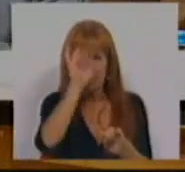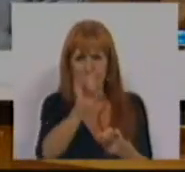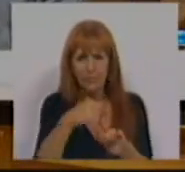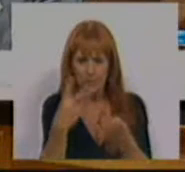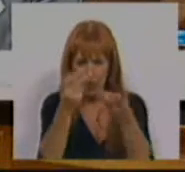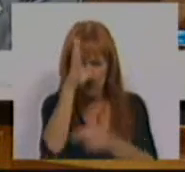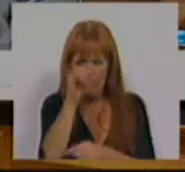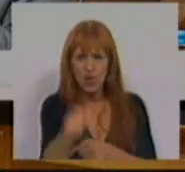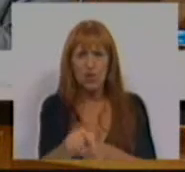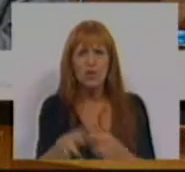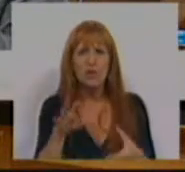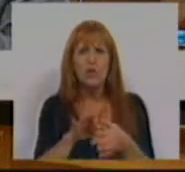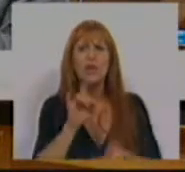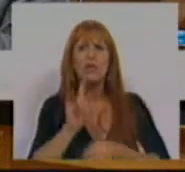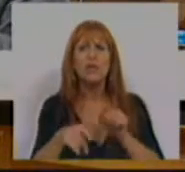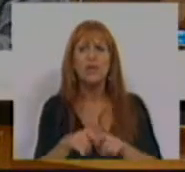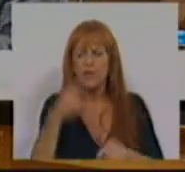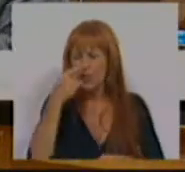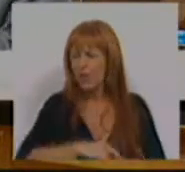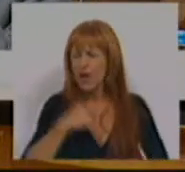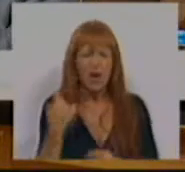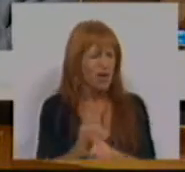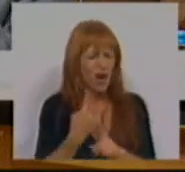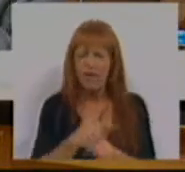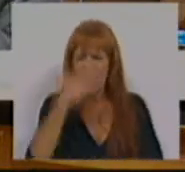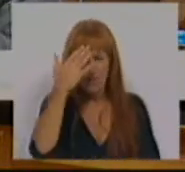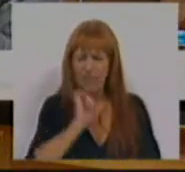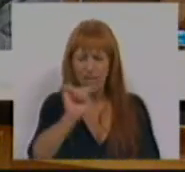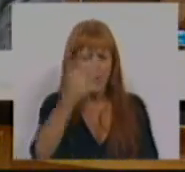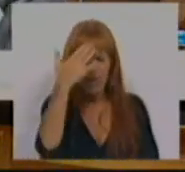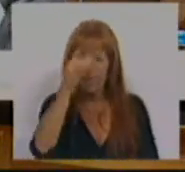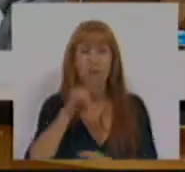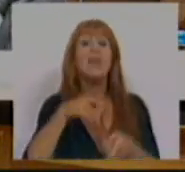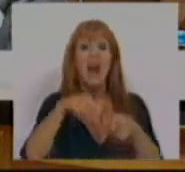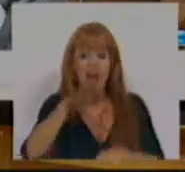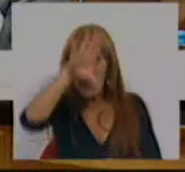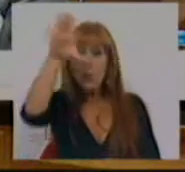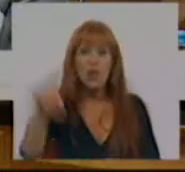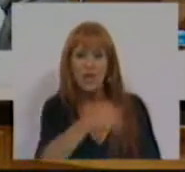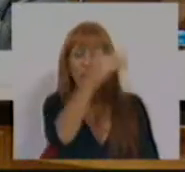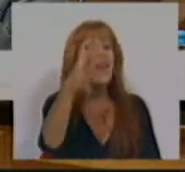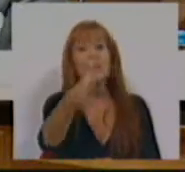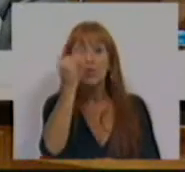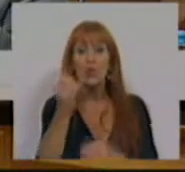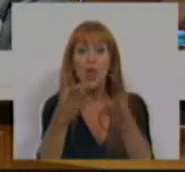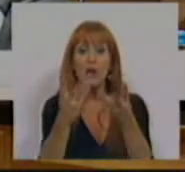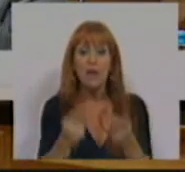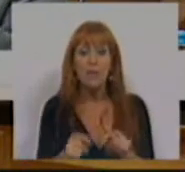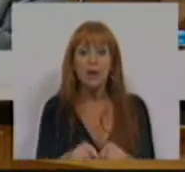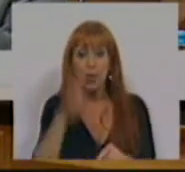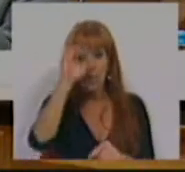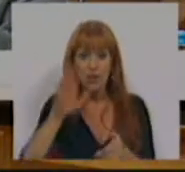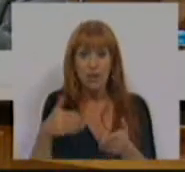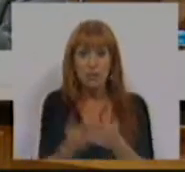e o Orçamento de Estado tem a ver com o falhanço sucessivo das suas previsões. Este é o 12º orçamento apresentado pelo